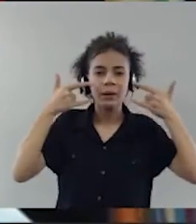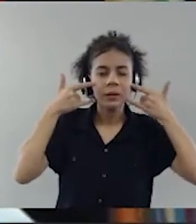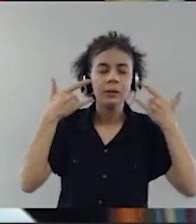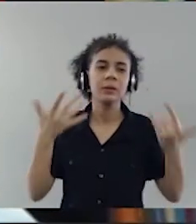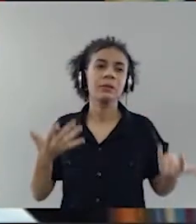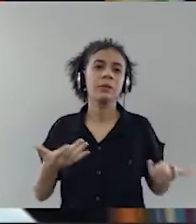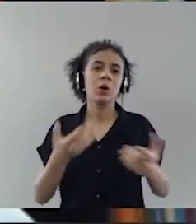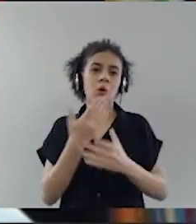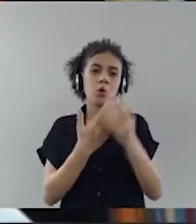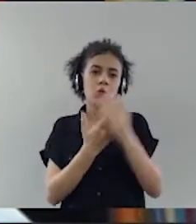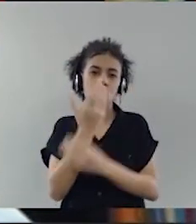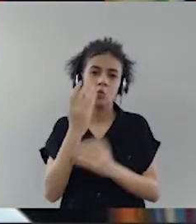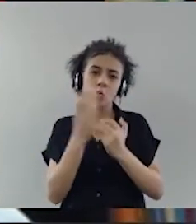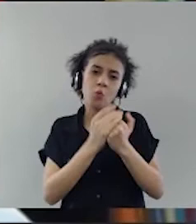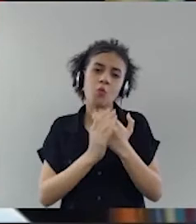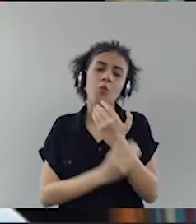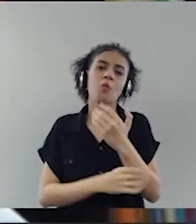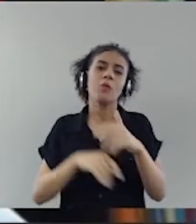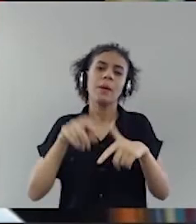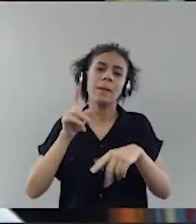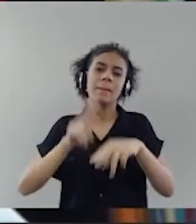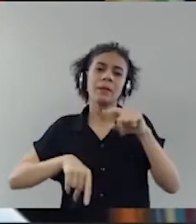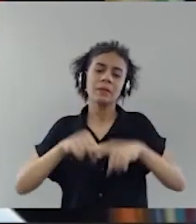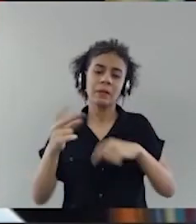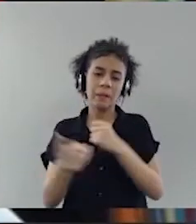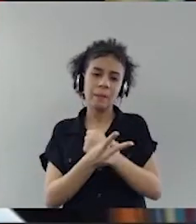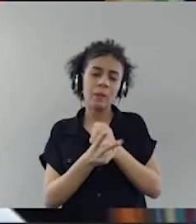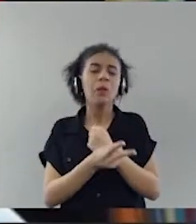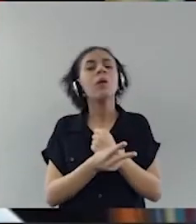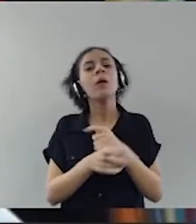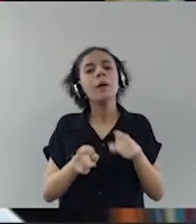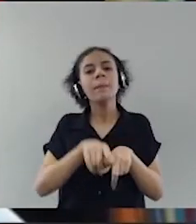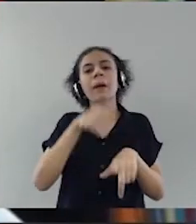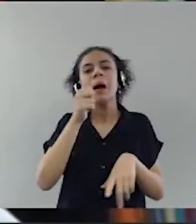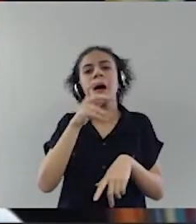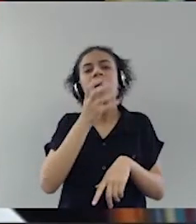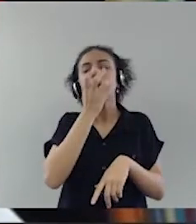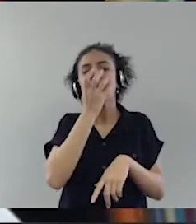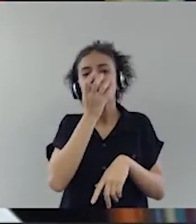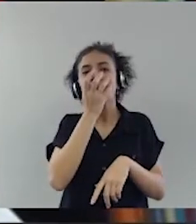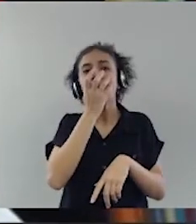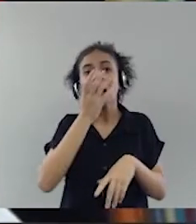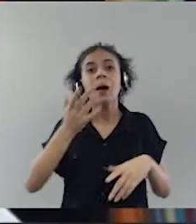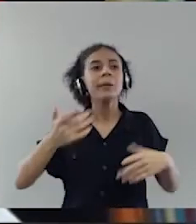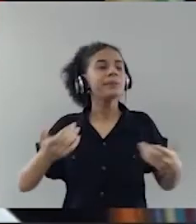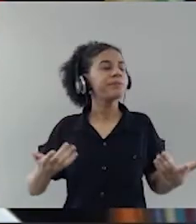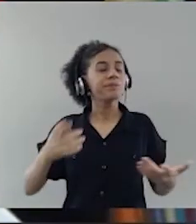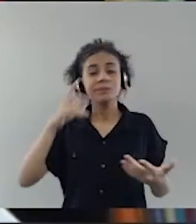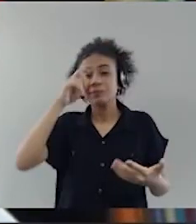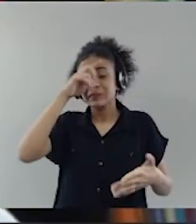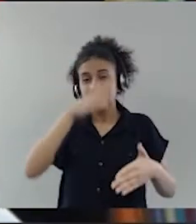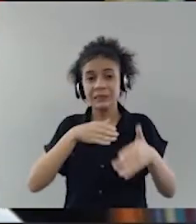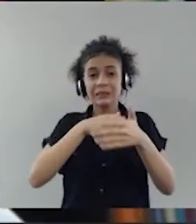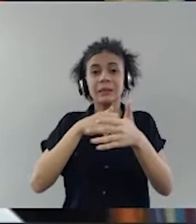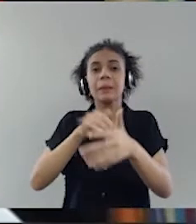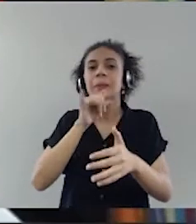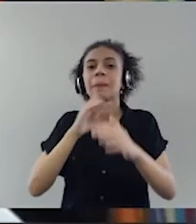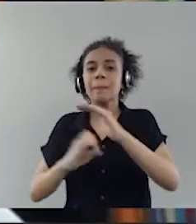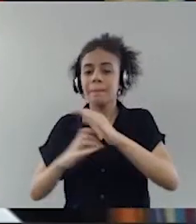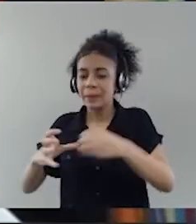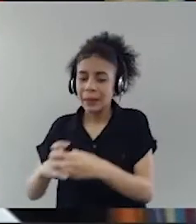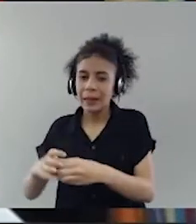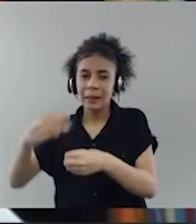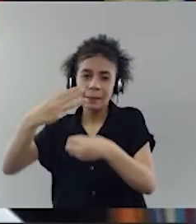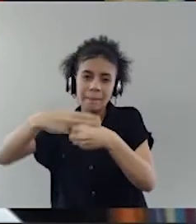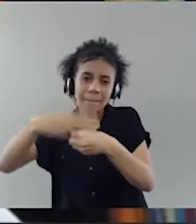máscaras, né, luvas, materiais de proteção, até mesmo respiradores, e a dificuldade de entes menores, como municípios